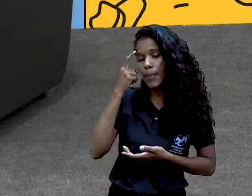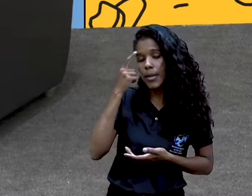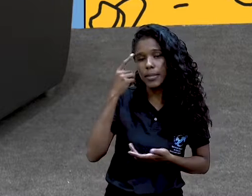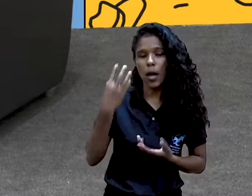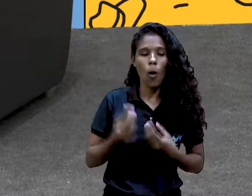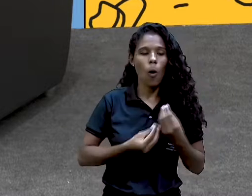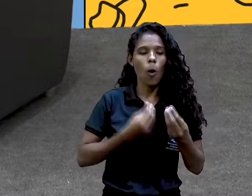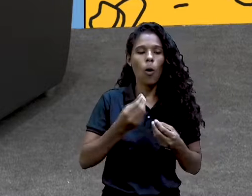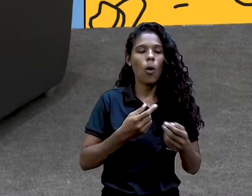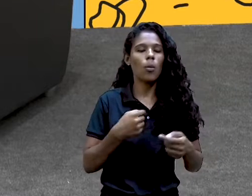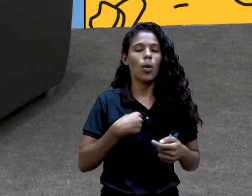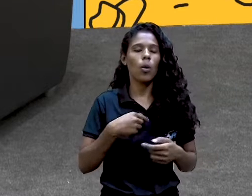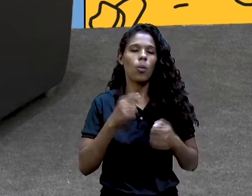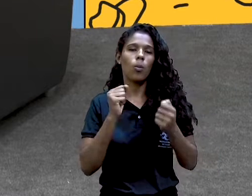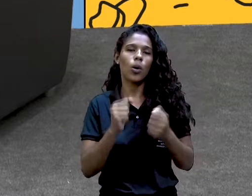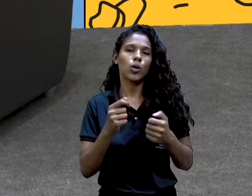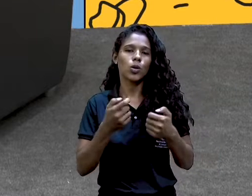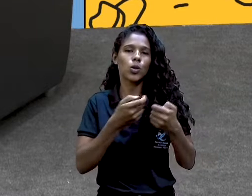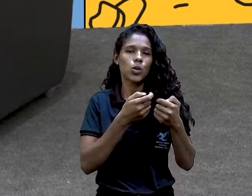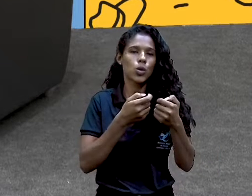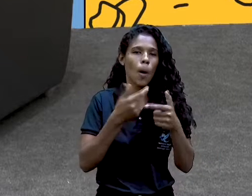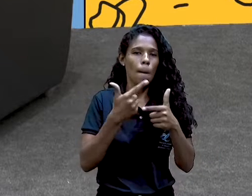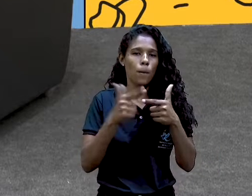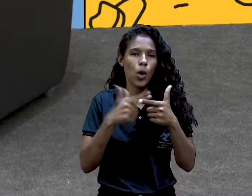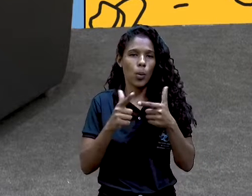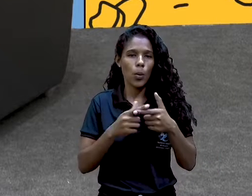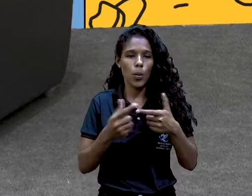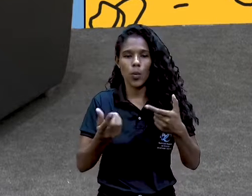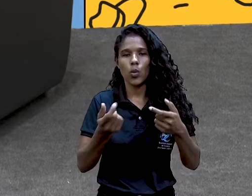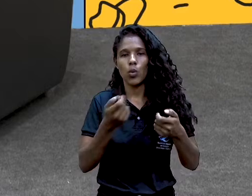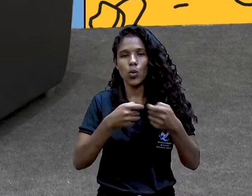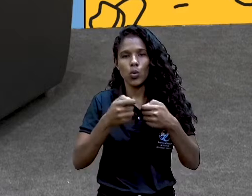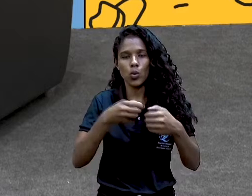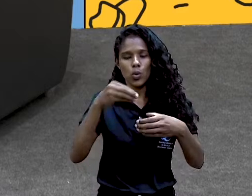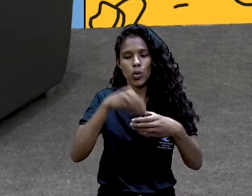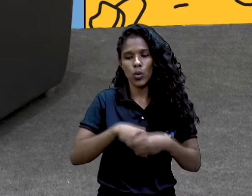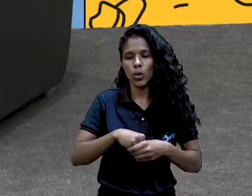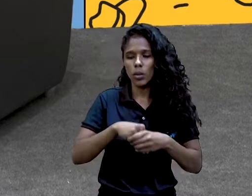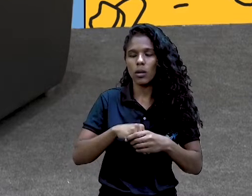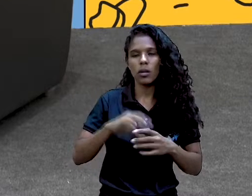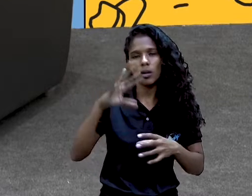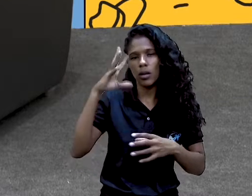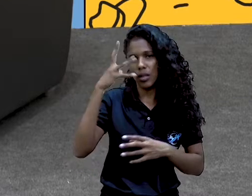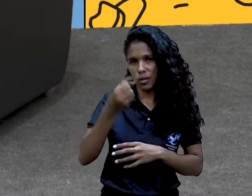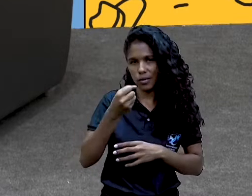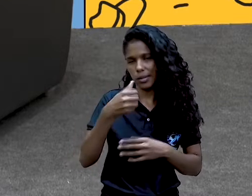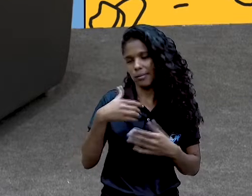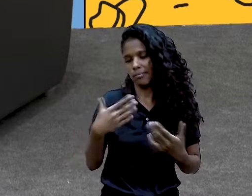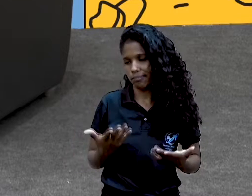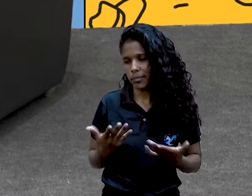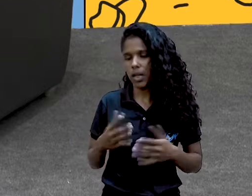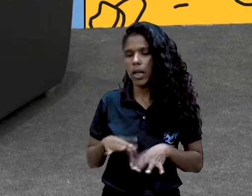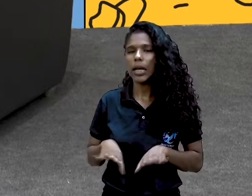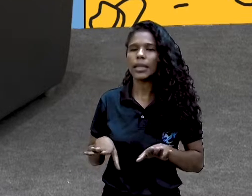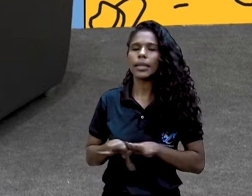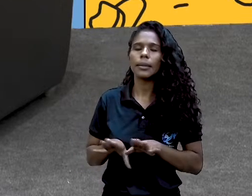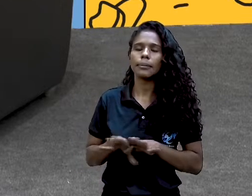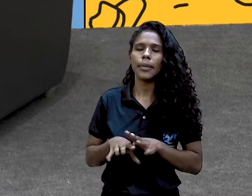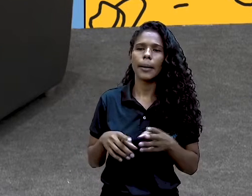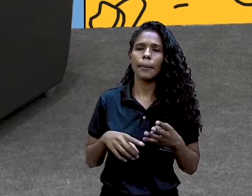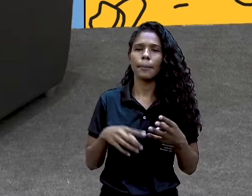é quando você participa de ações voluntárias na sua comunidade. Por exemplo, vamos voluntária assim,